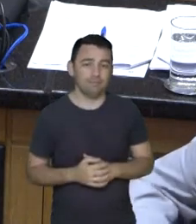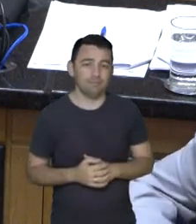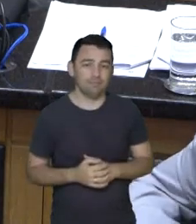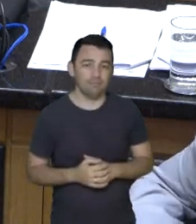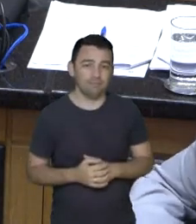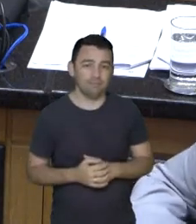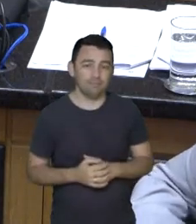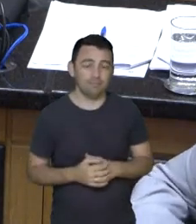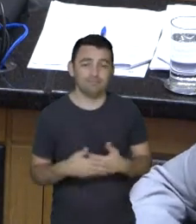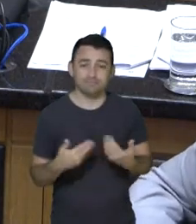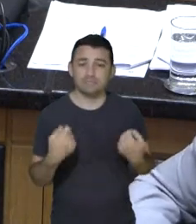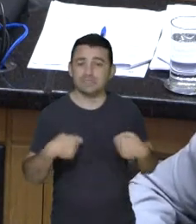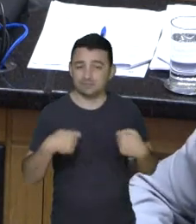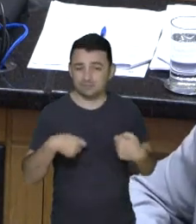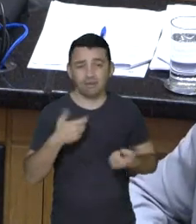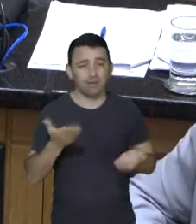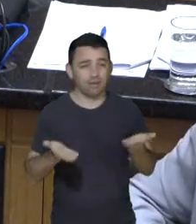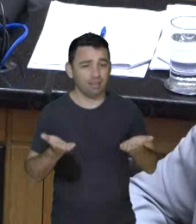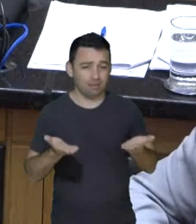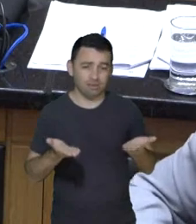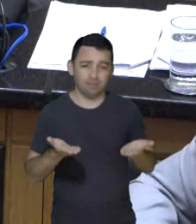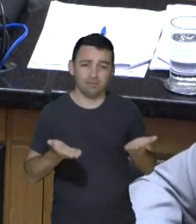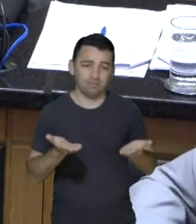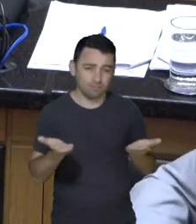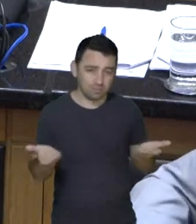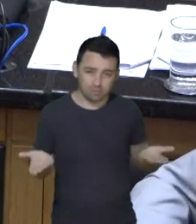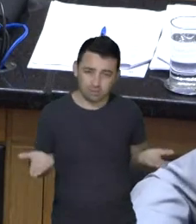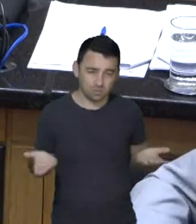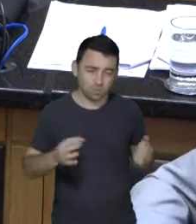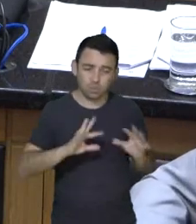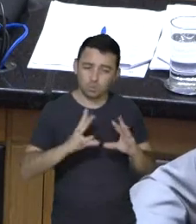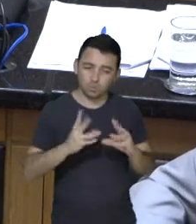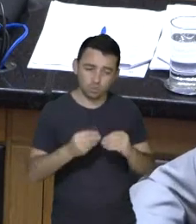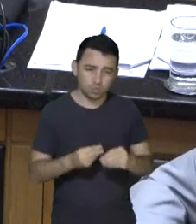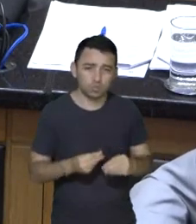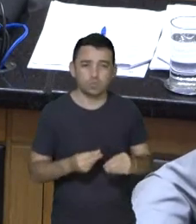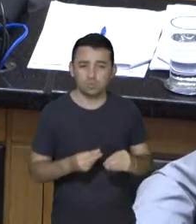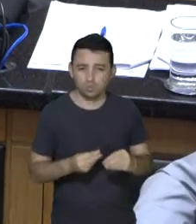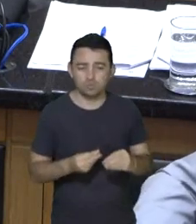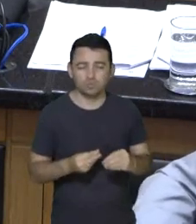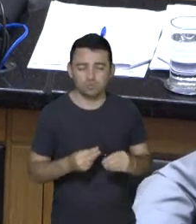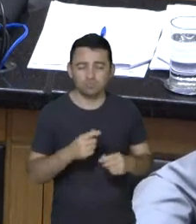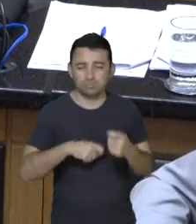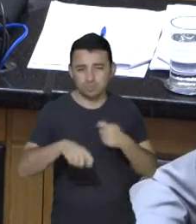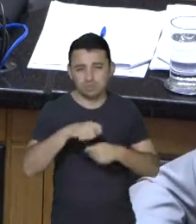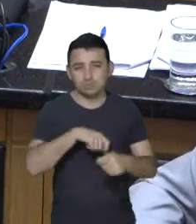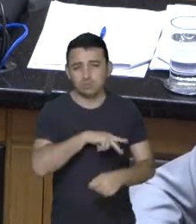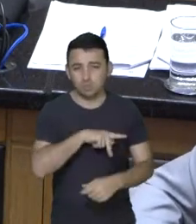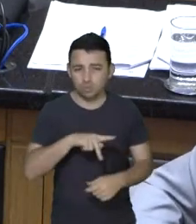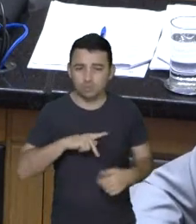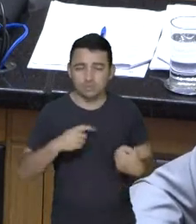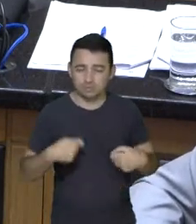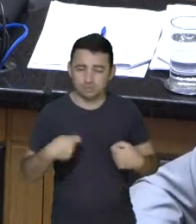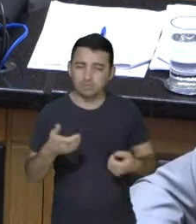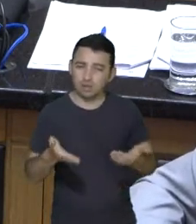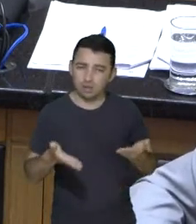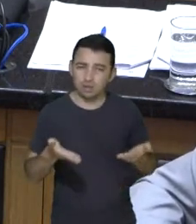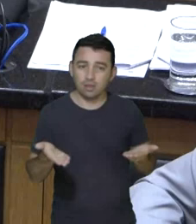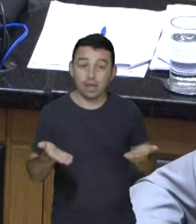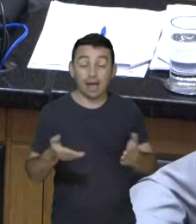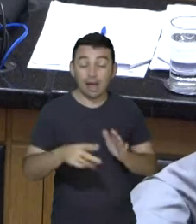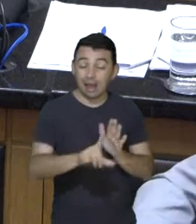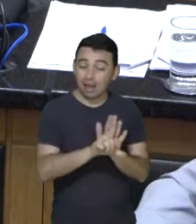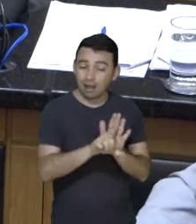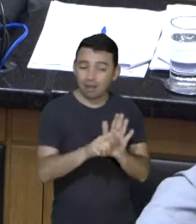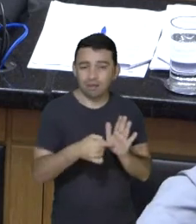é da razoabilidade, do princípio da administração pública, é da razoabilidade que a gente permita que a